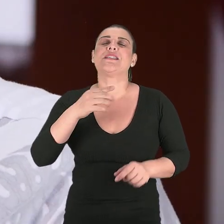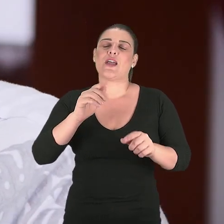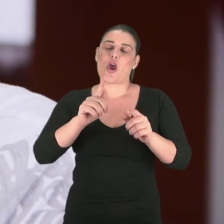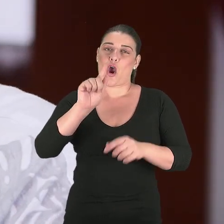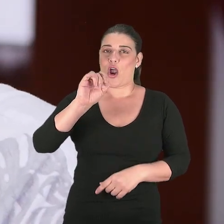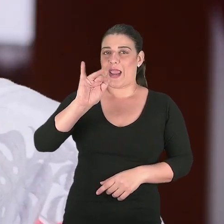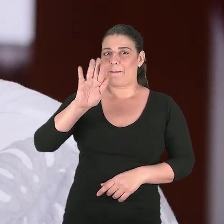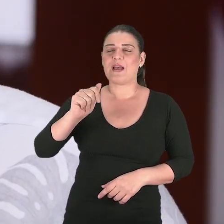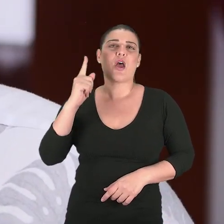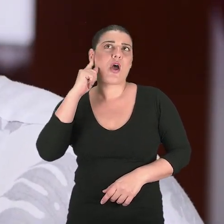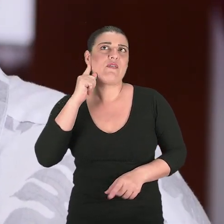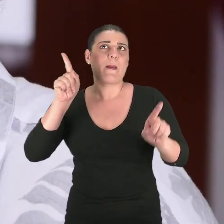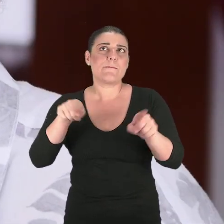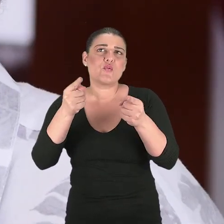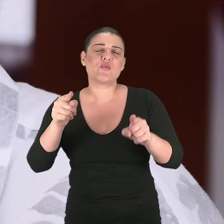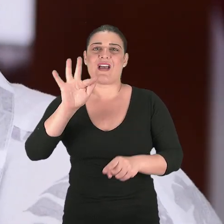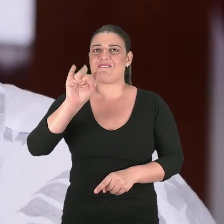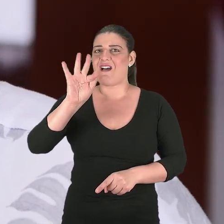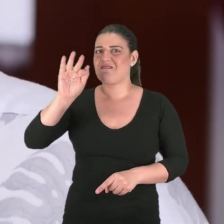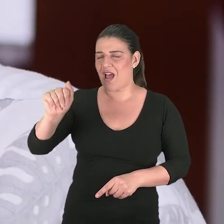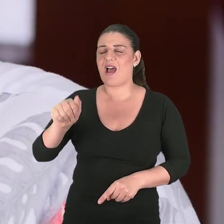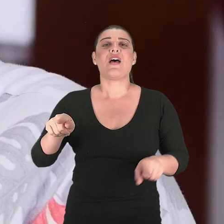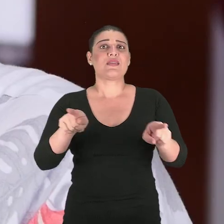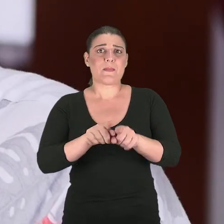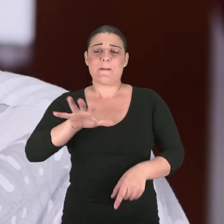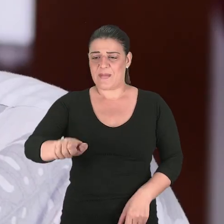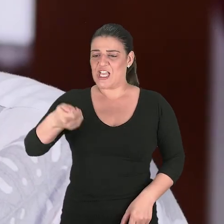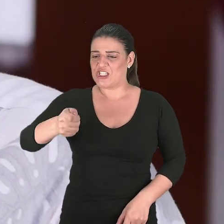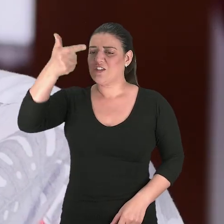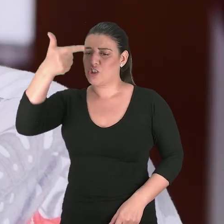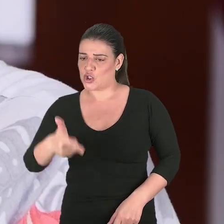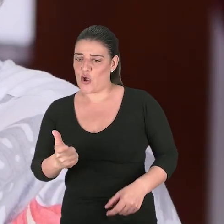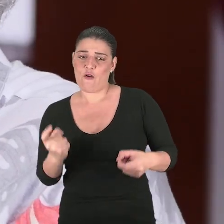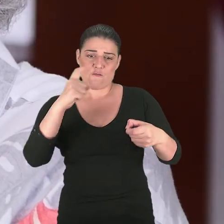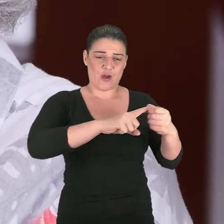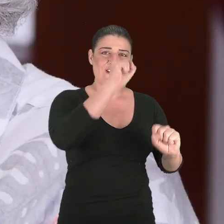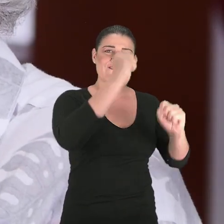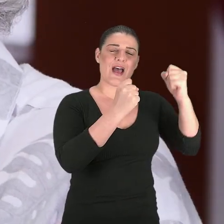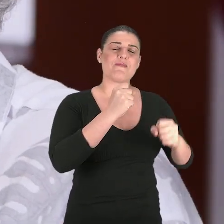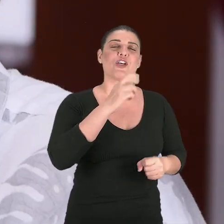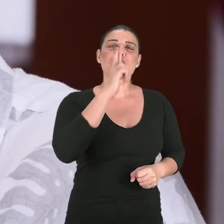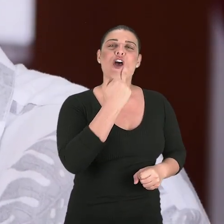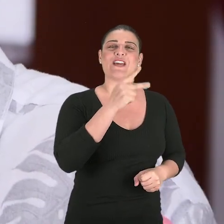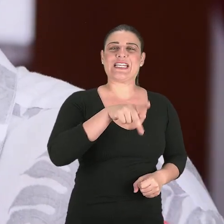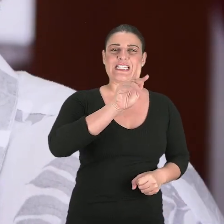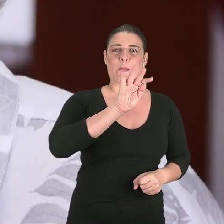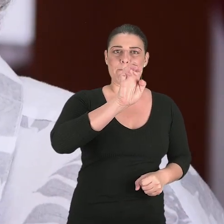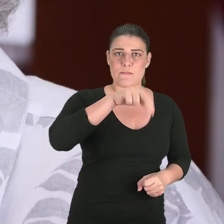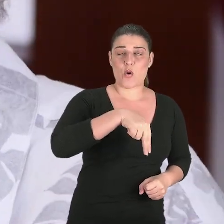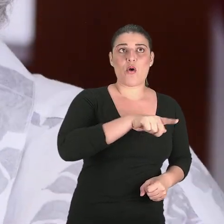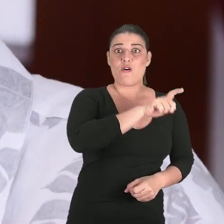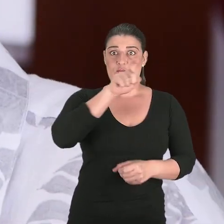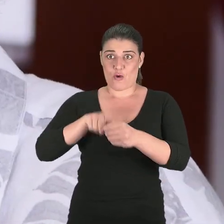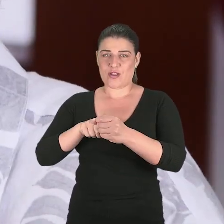Recife, Fafá de Belém, procurar novamente a chave do chevette, voltar para que bom, e depois do expediente passar no bar e contar aos